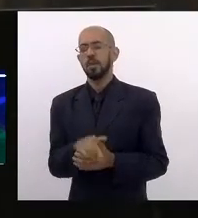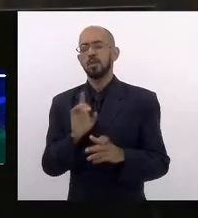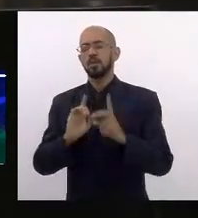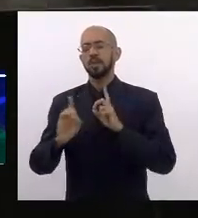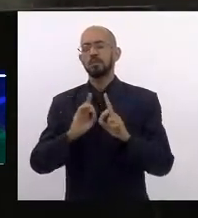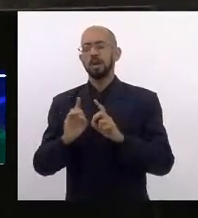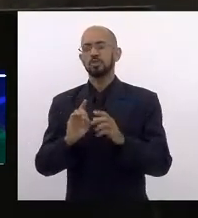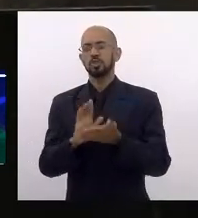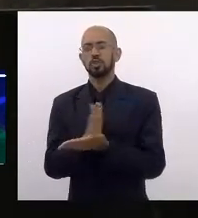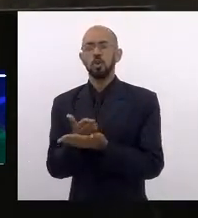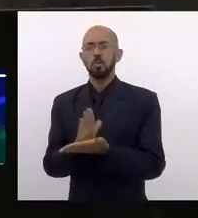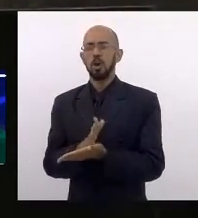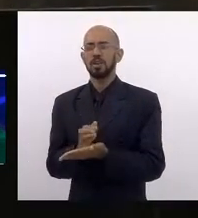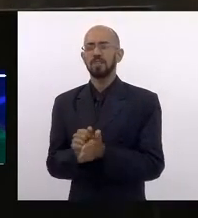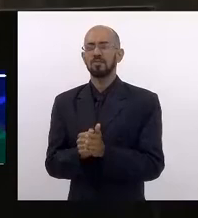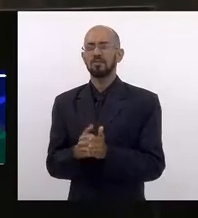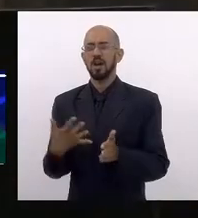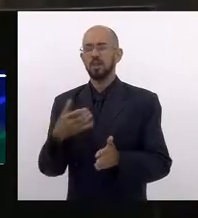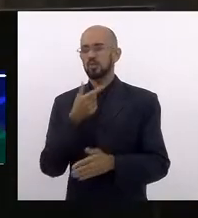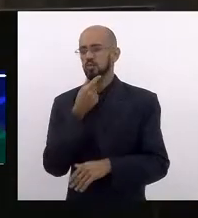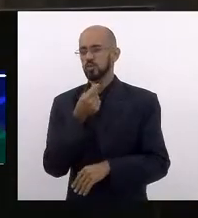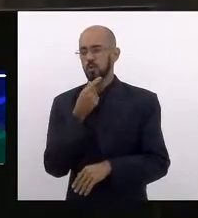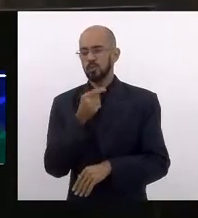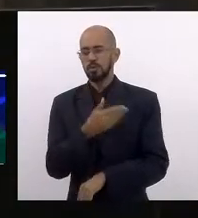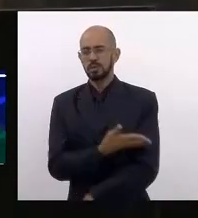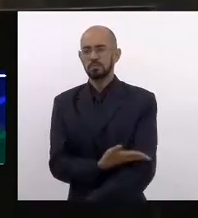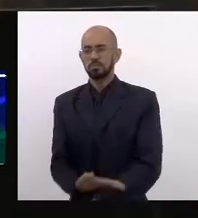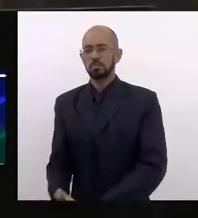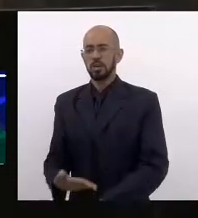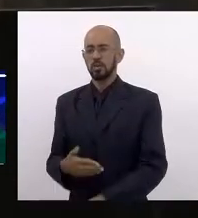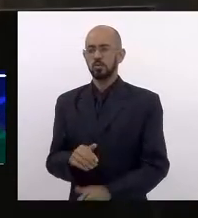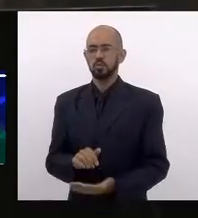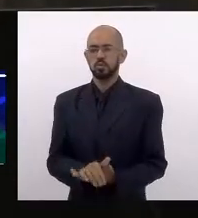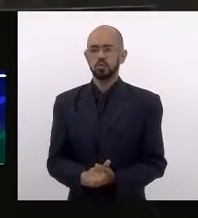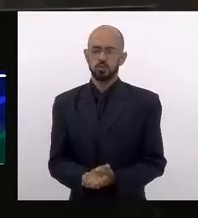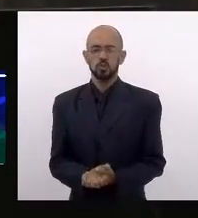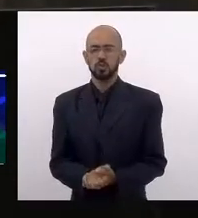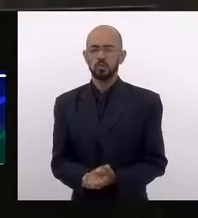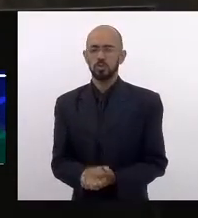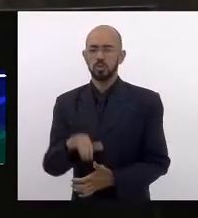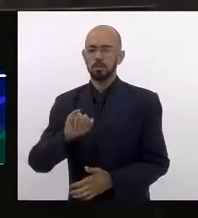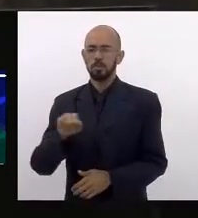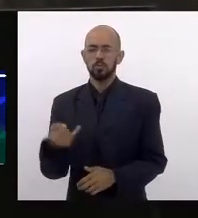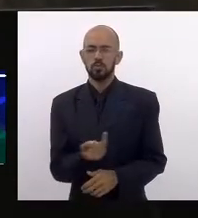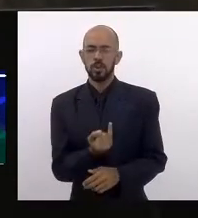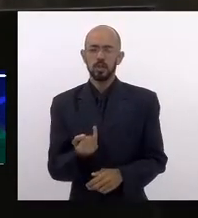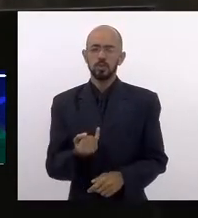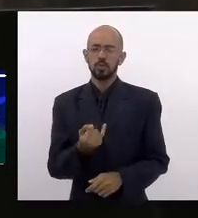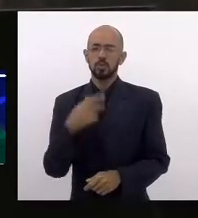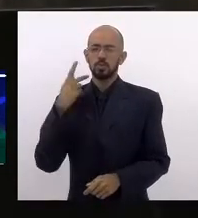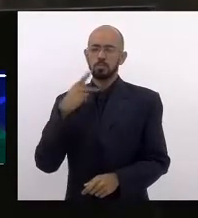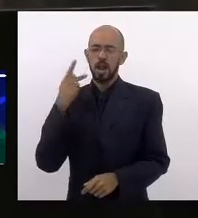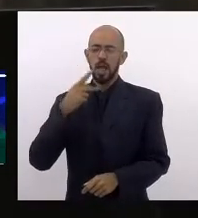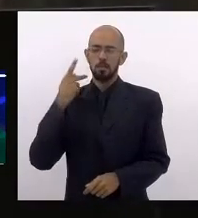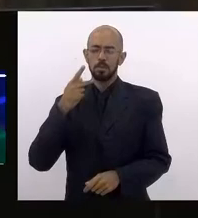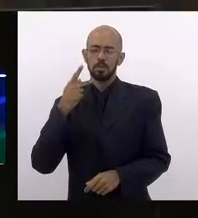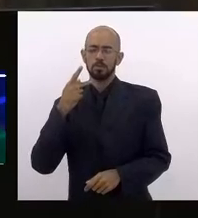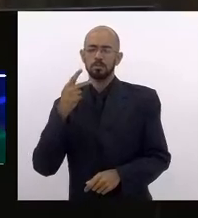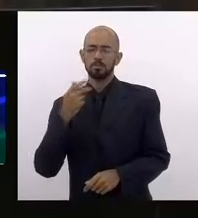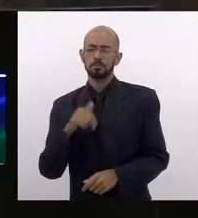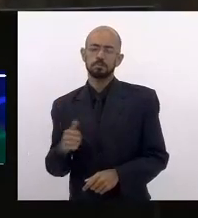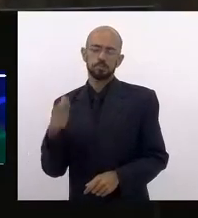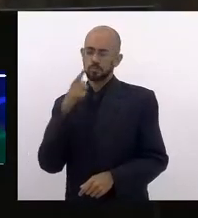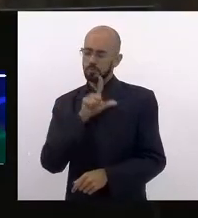incomoda muitos homens brancos, que se aproveitam do lugar do parlamento para manter os